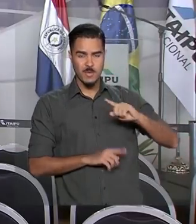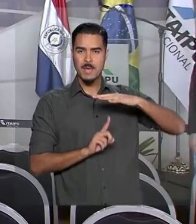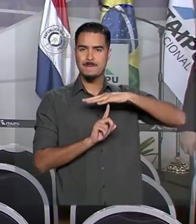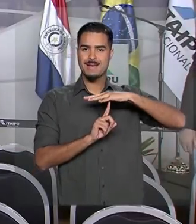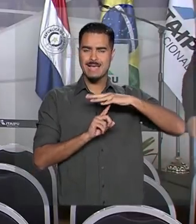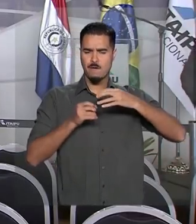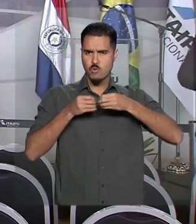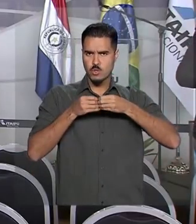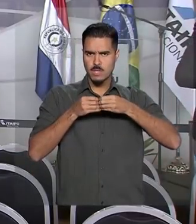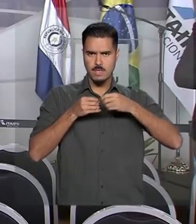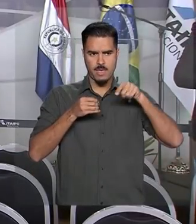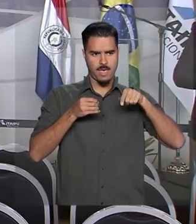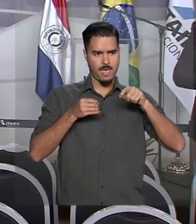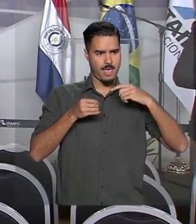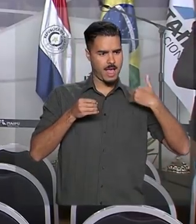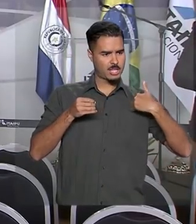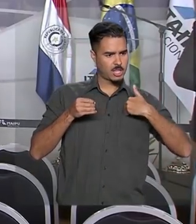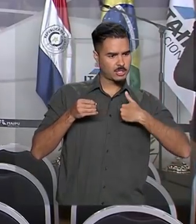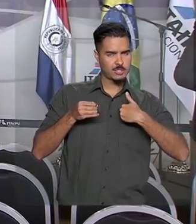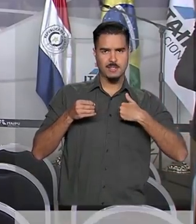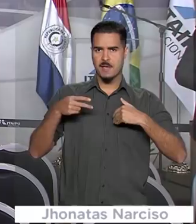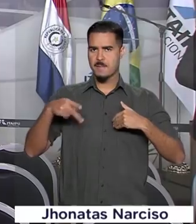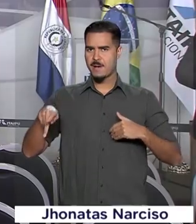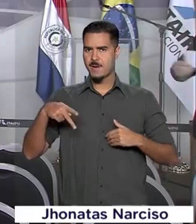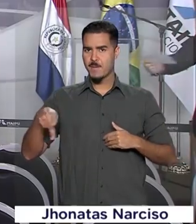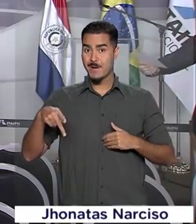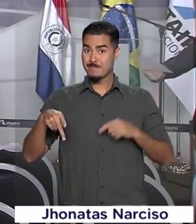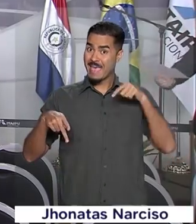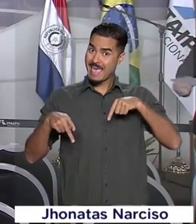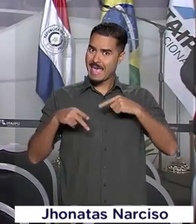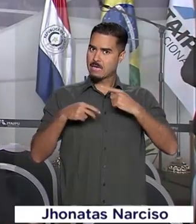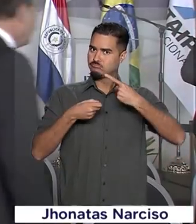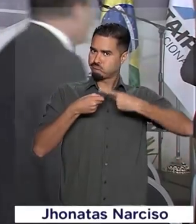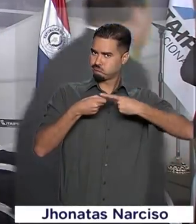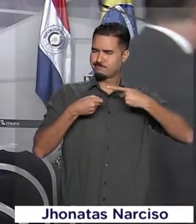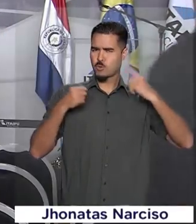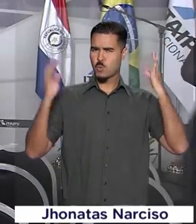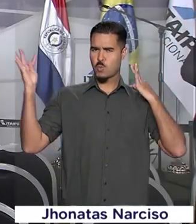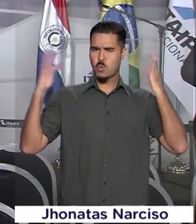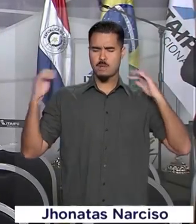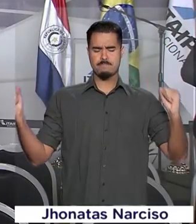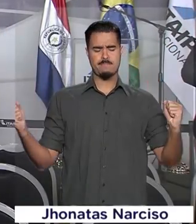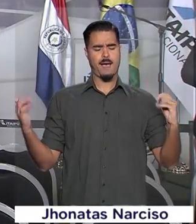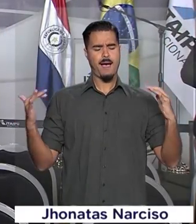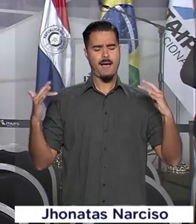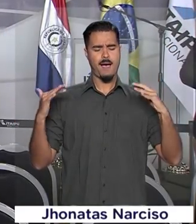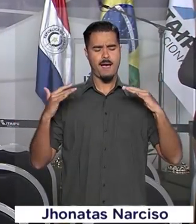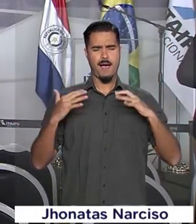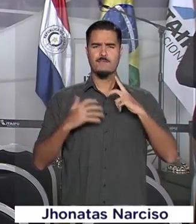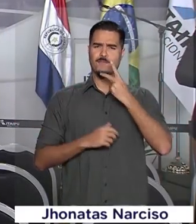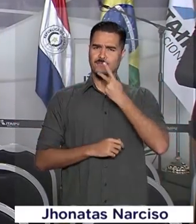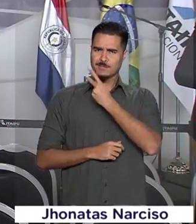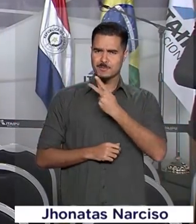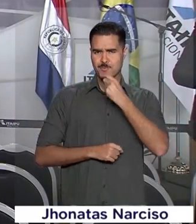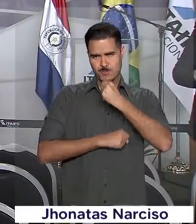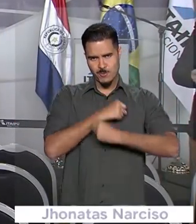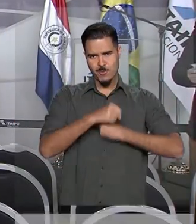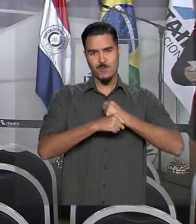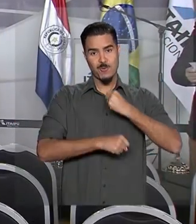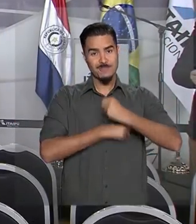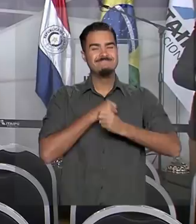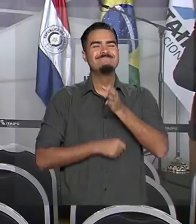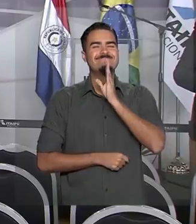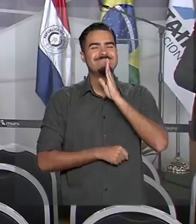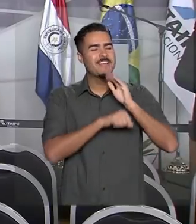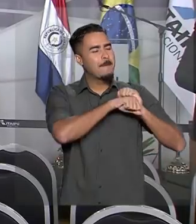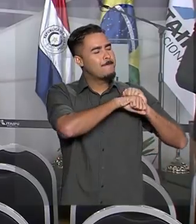a Argentina e o Paraguai. Uma cidade turística que recebe milhares de visitantes todos os anos por conta das